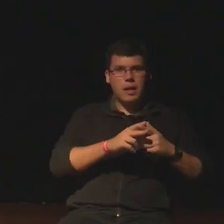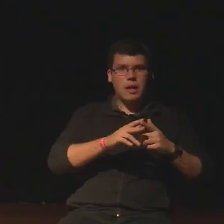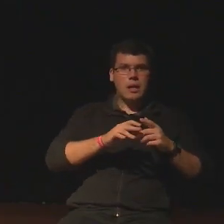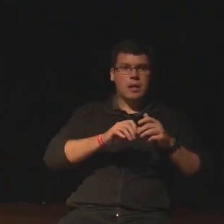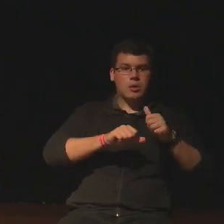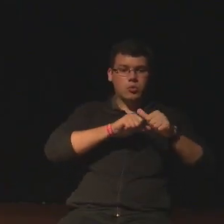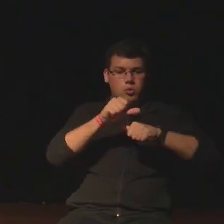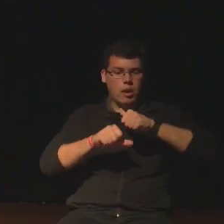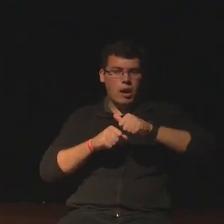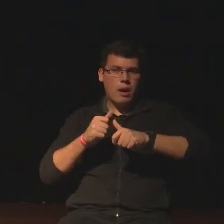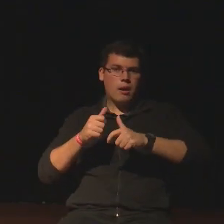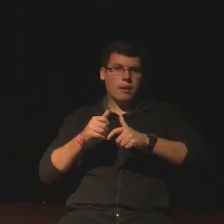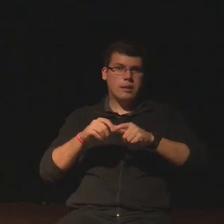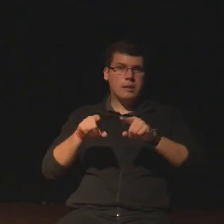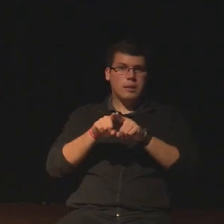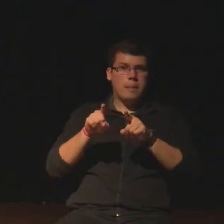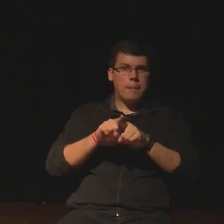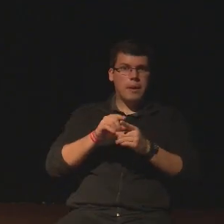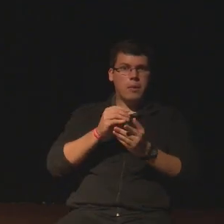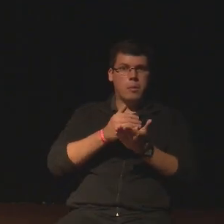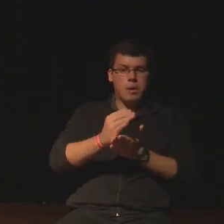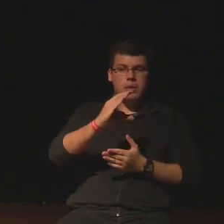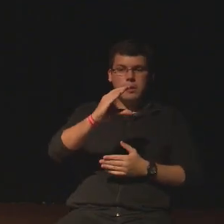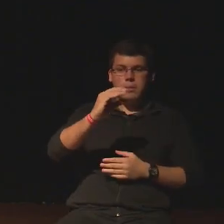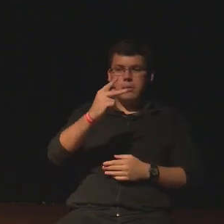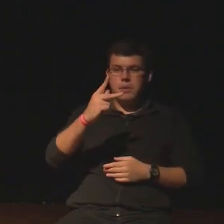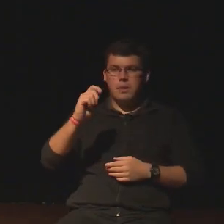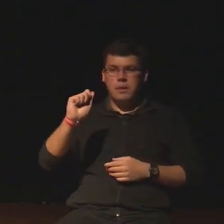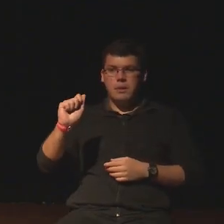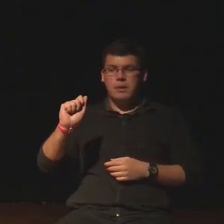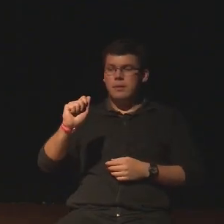de devolutiva na CPA, que é